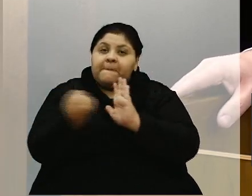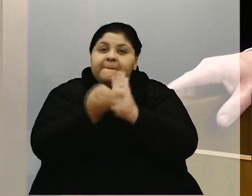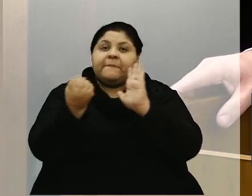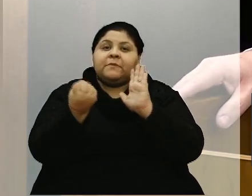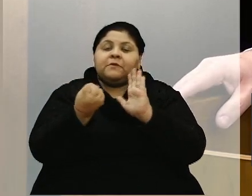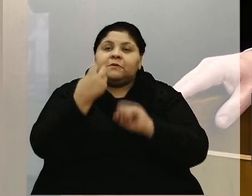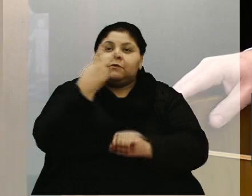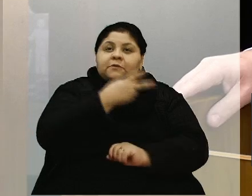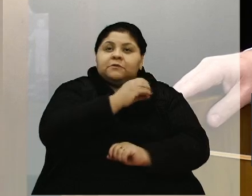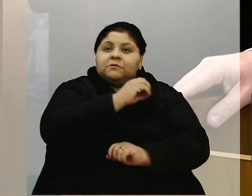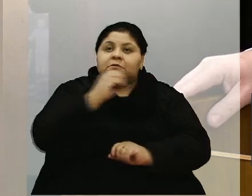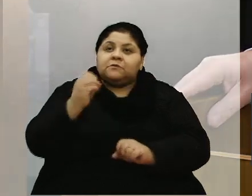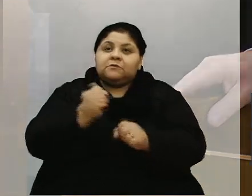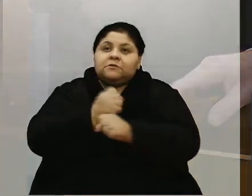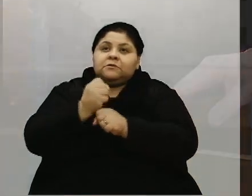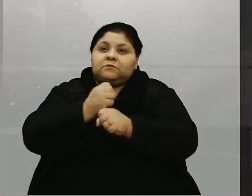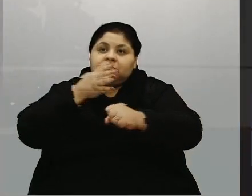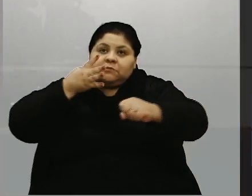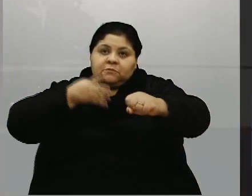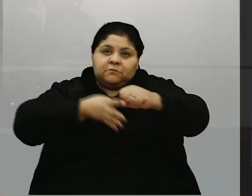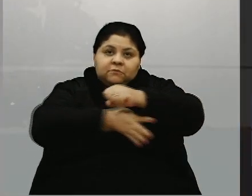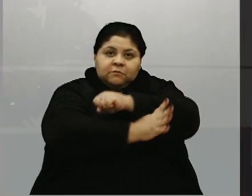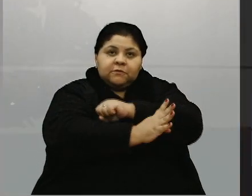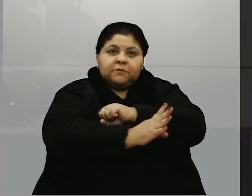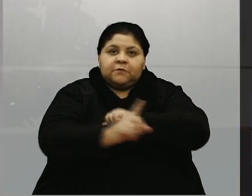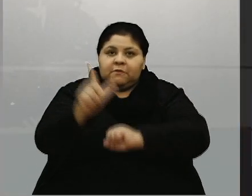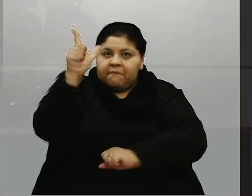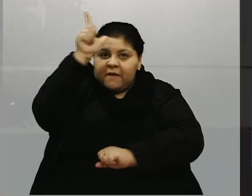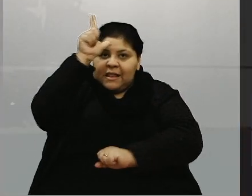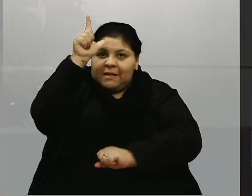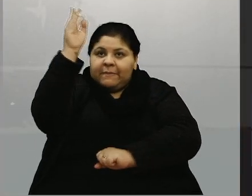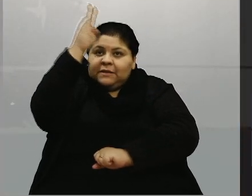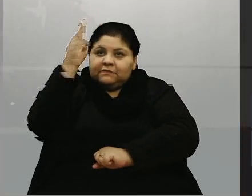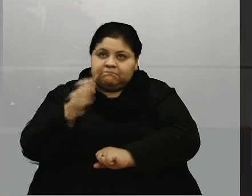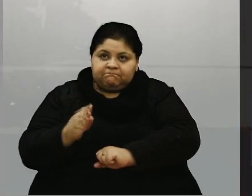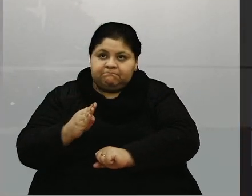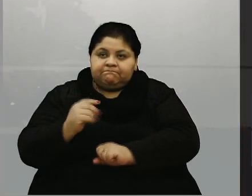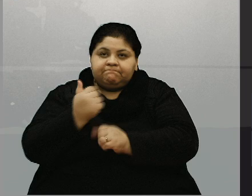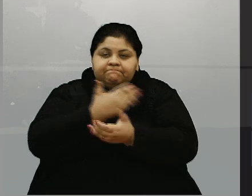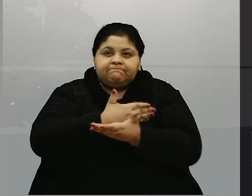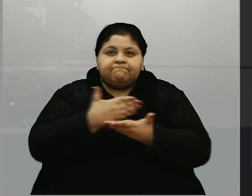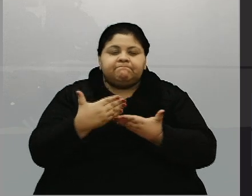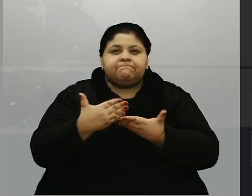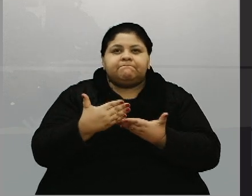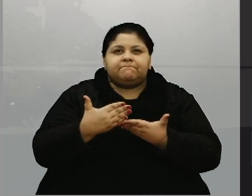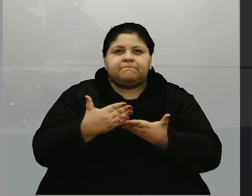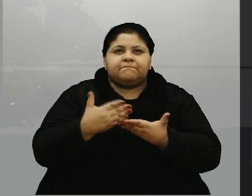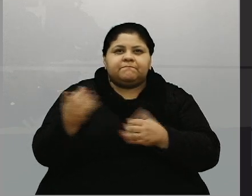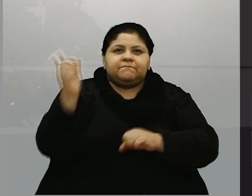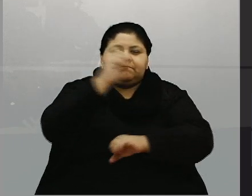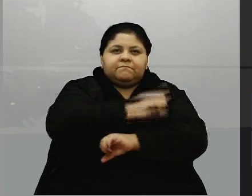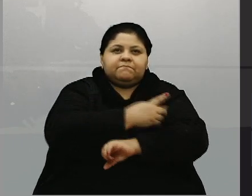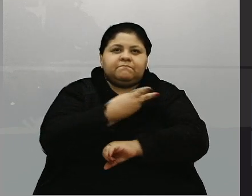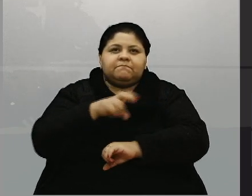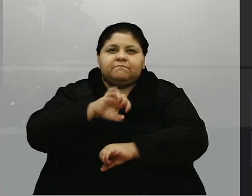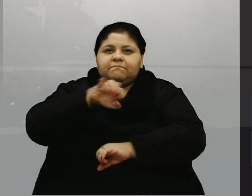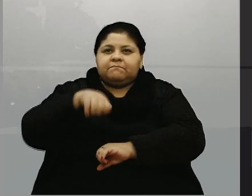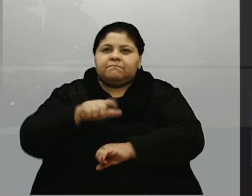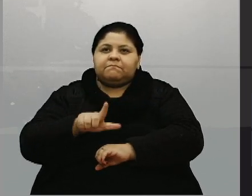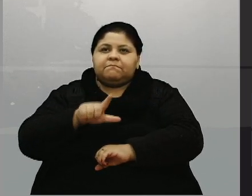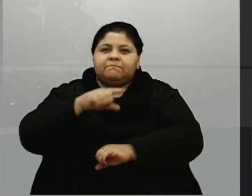os 200 anos da imigração alemã no Brasil, então, que foi iniciada exatamente no dia 25 de julho